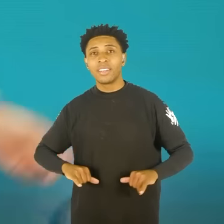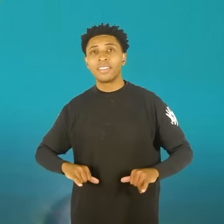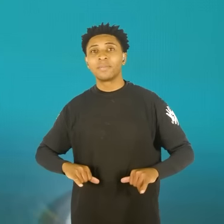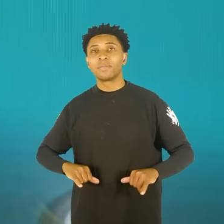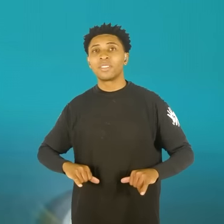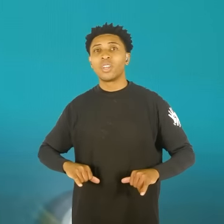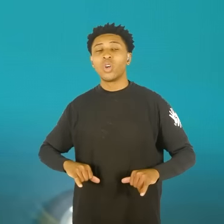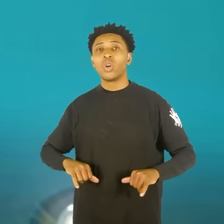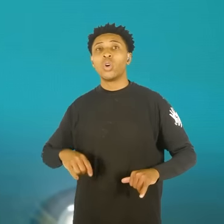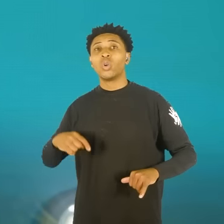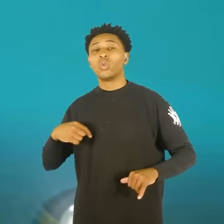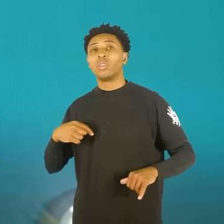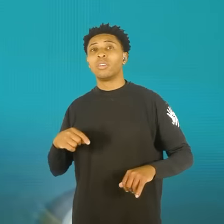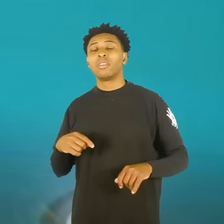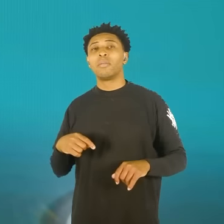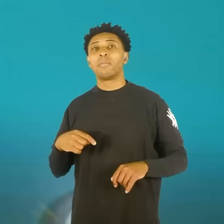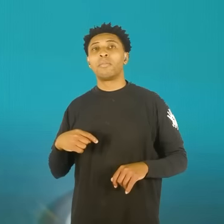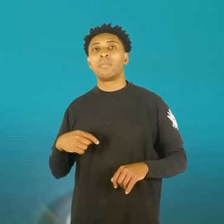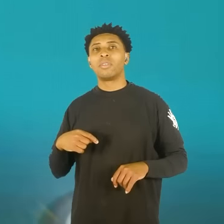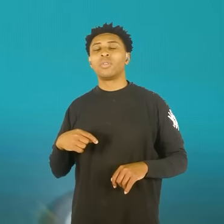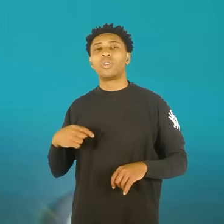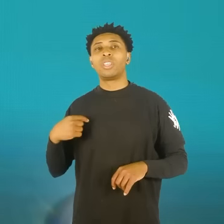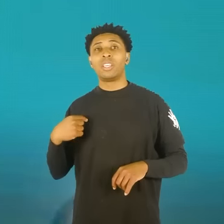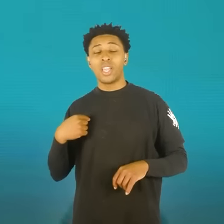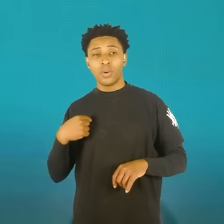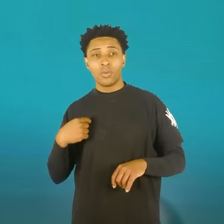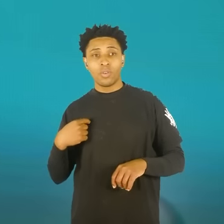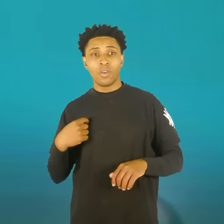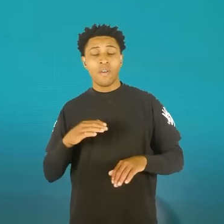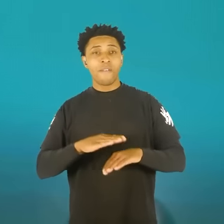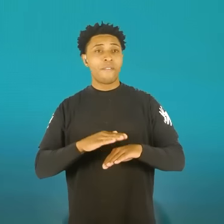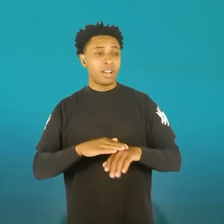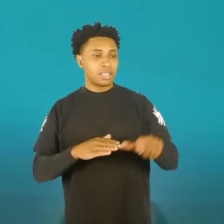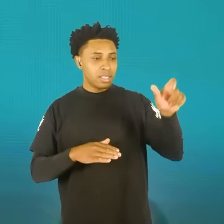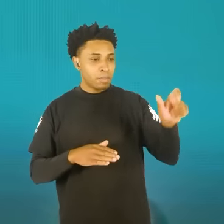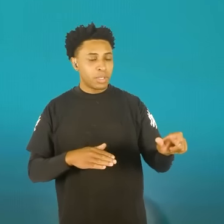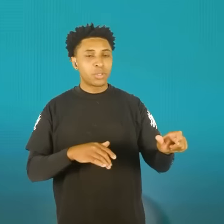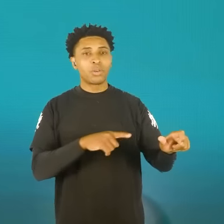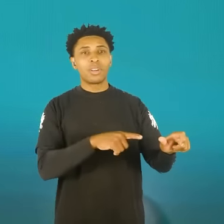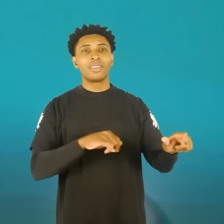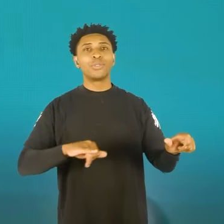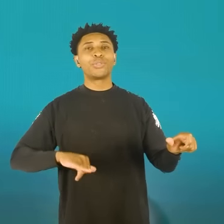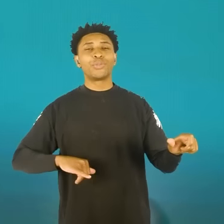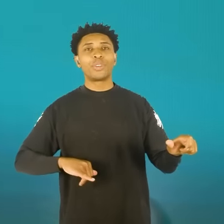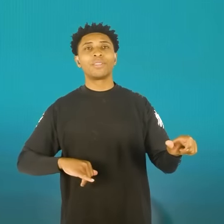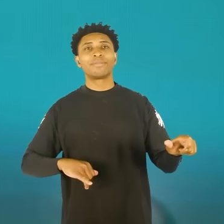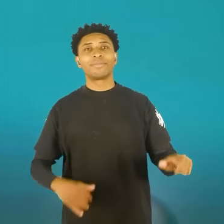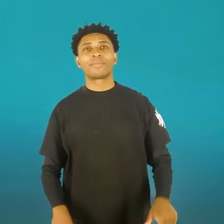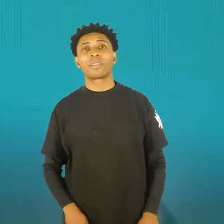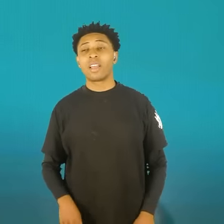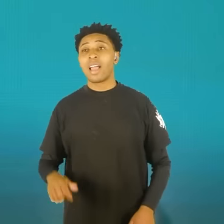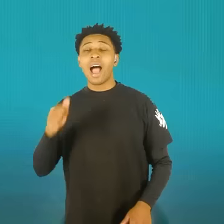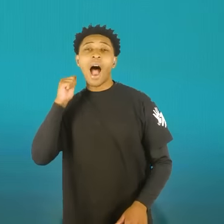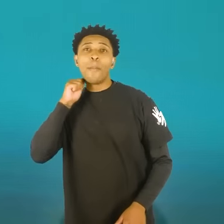Coitado do Abel, nada. Ele foi um homem que morreu por causa da sua adoração. Ele foi um homem que foi morto porque foi fiel a Deus.